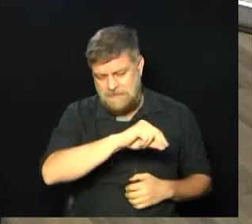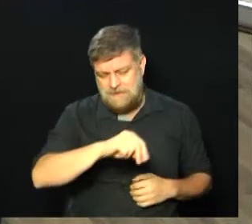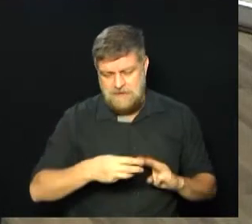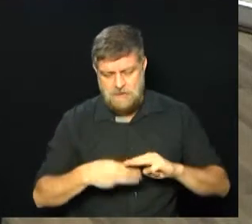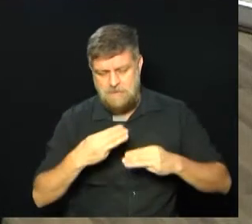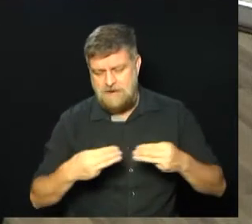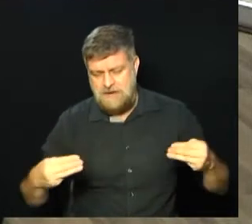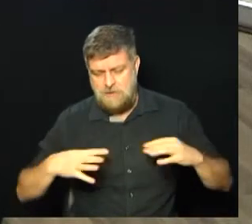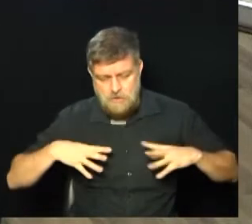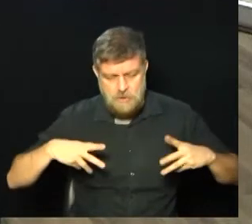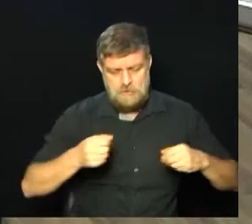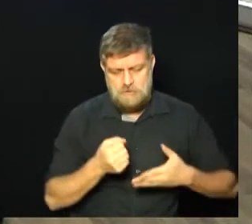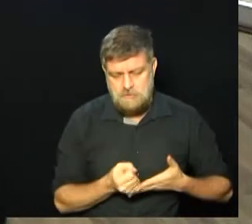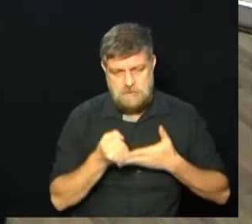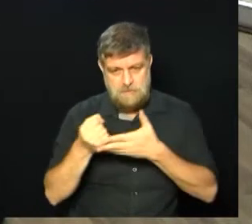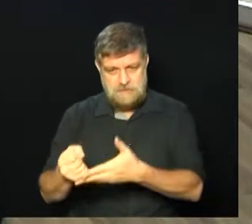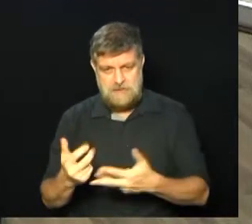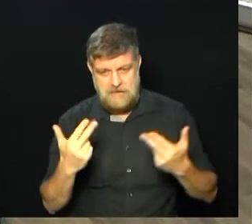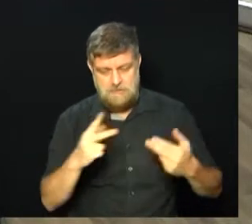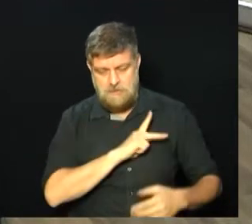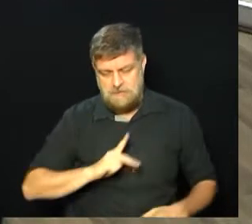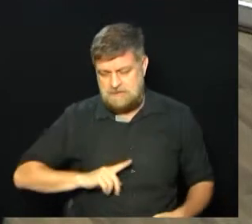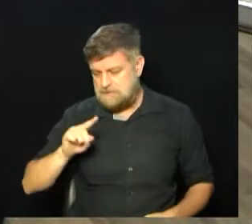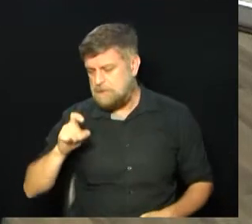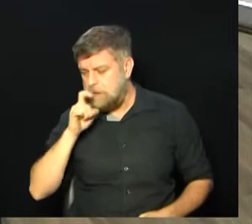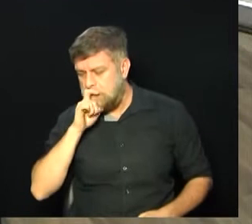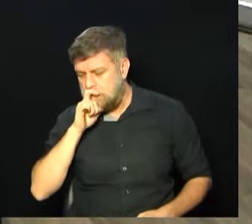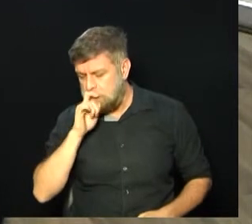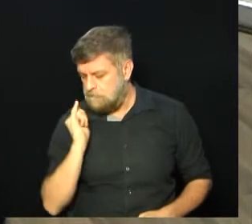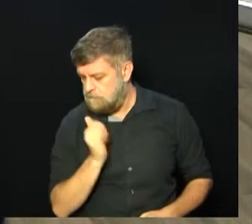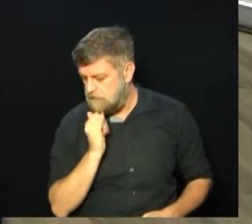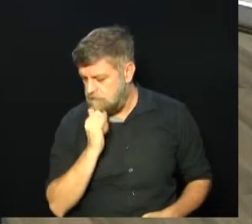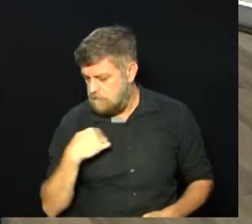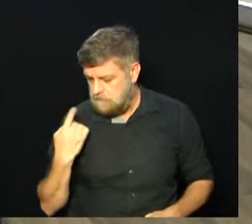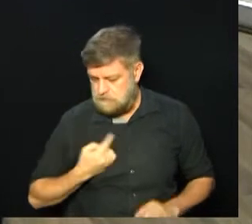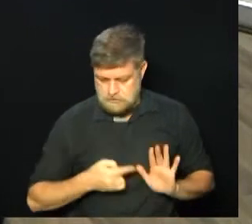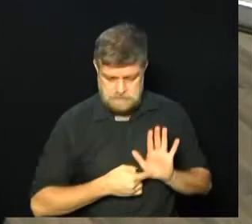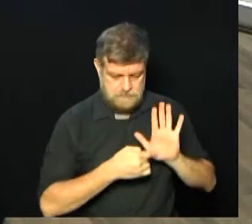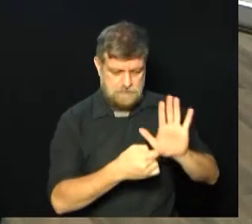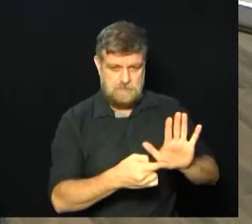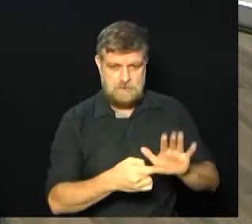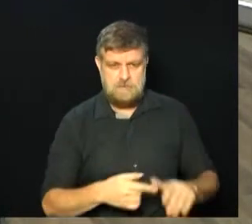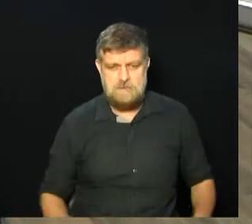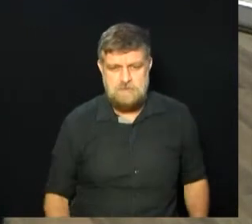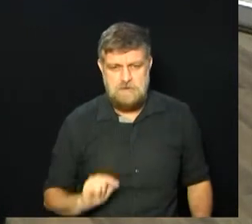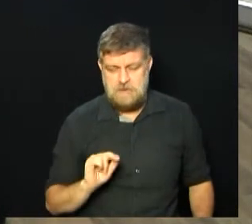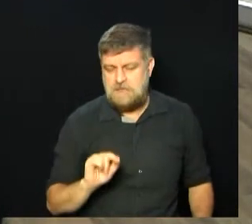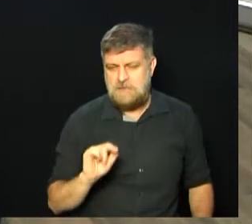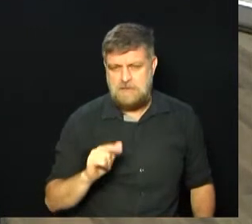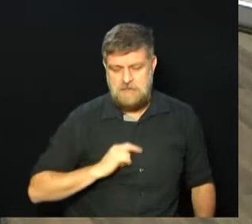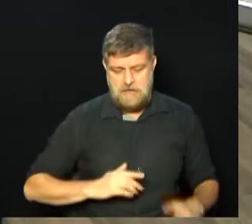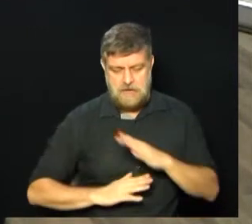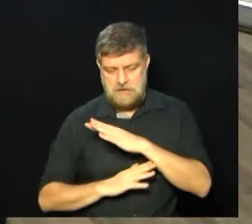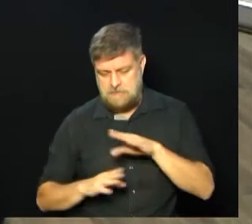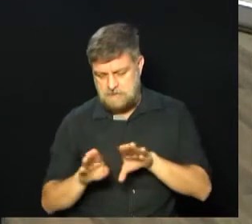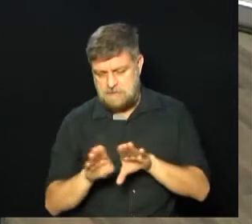macarrão se todo mundo ajudar Como disse o presidente aqui da casa o vereador Zé Carlos quando a gente mostrou aqui a reportagem que a